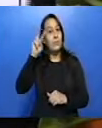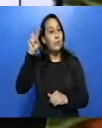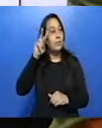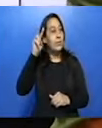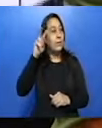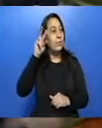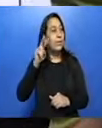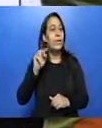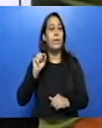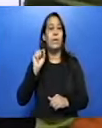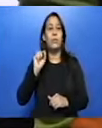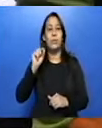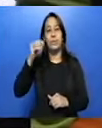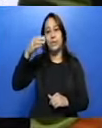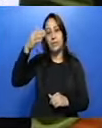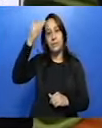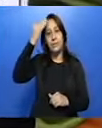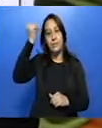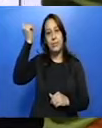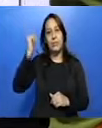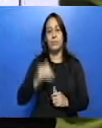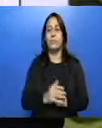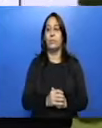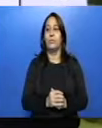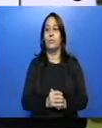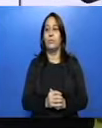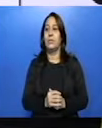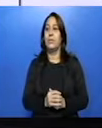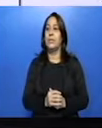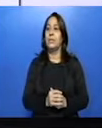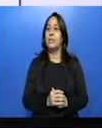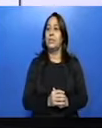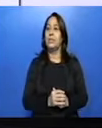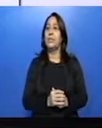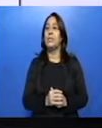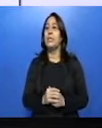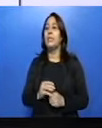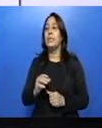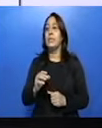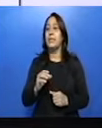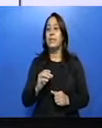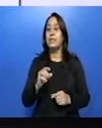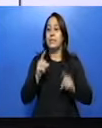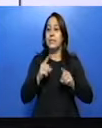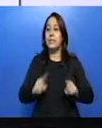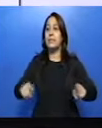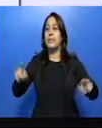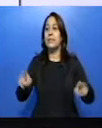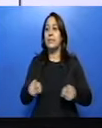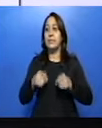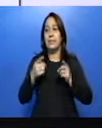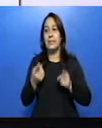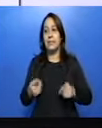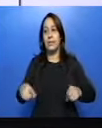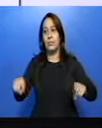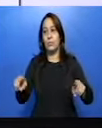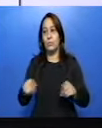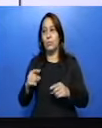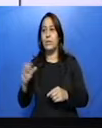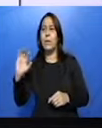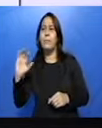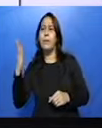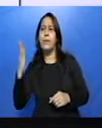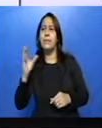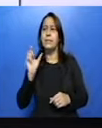já sabe. Na letra da canção par ou ímpar, aparece a palavra coisa.